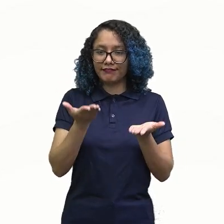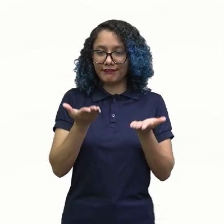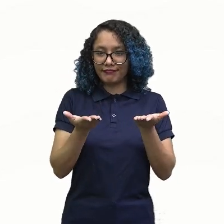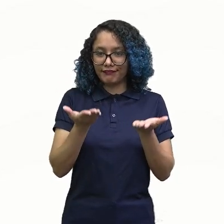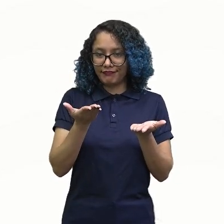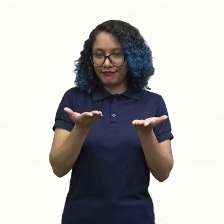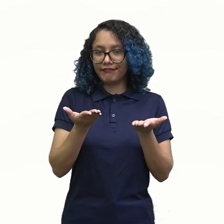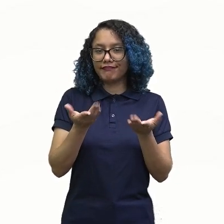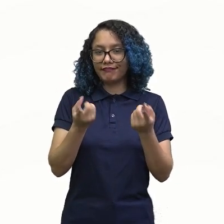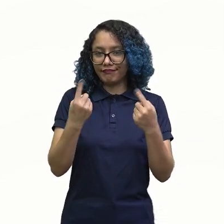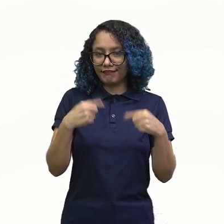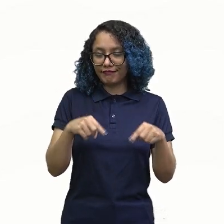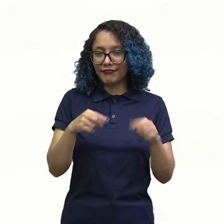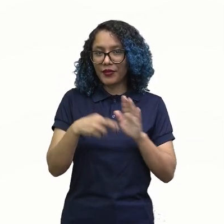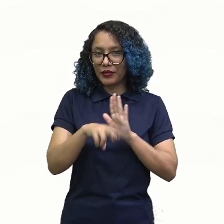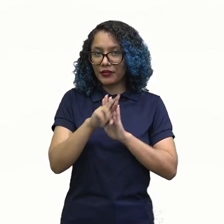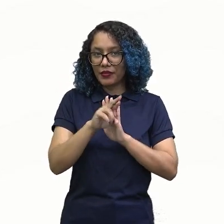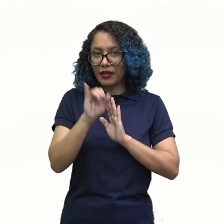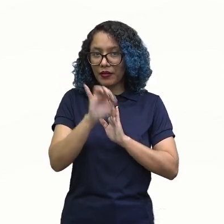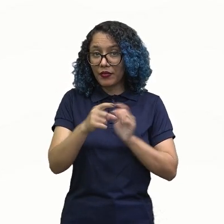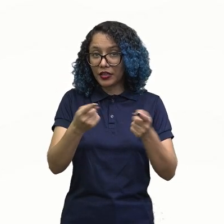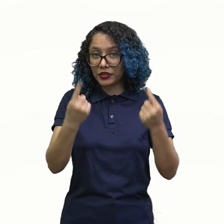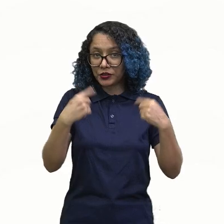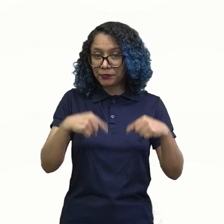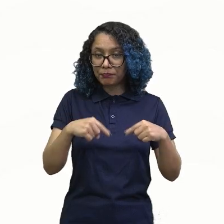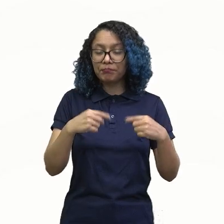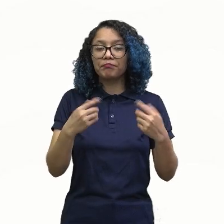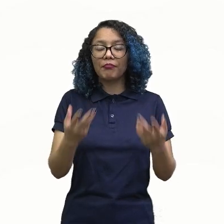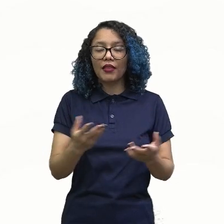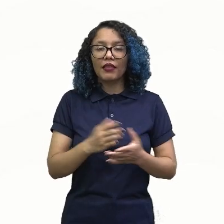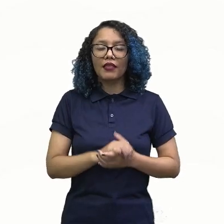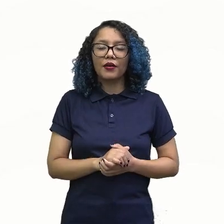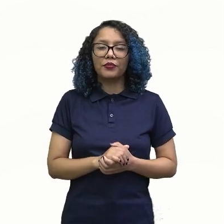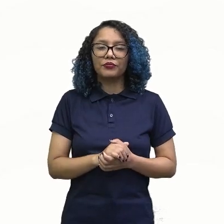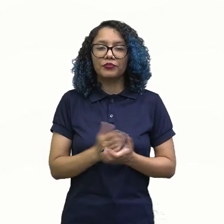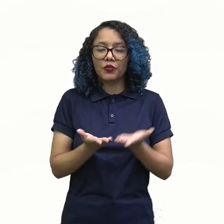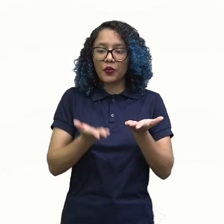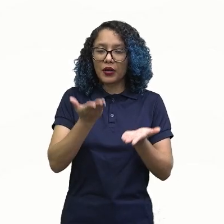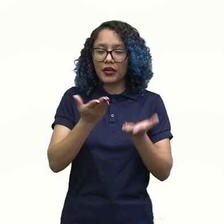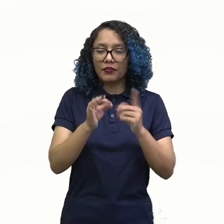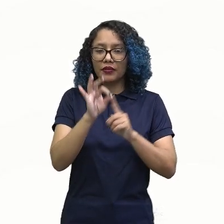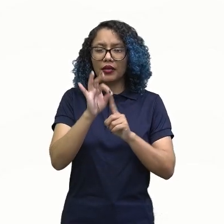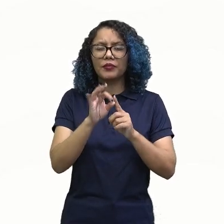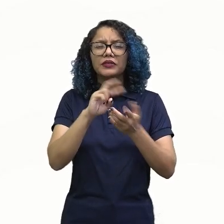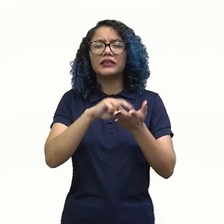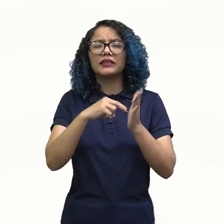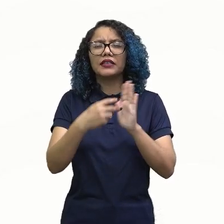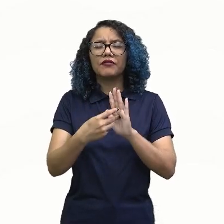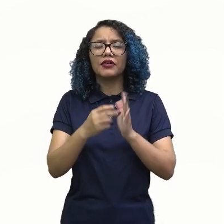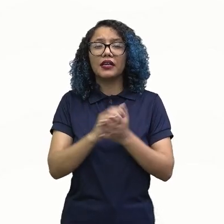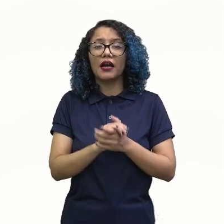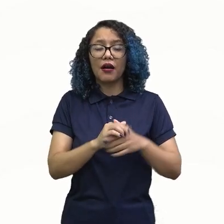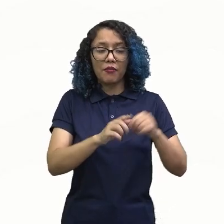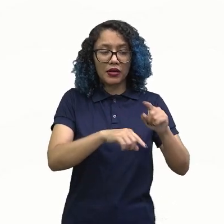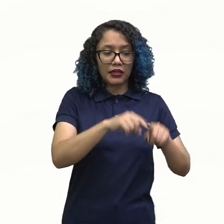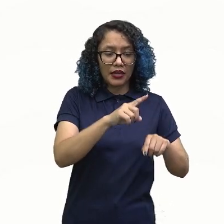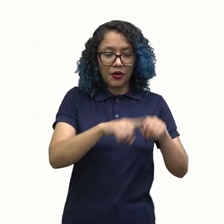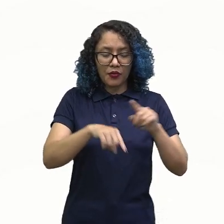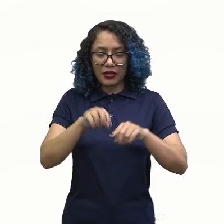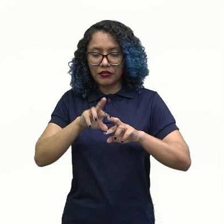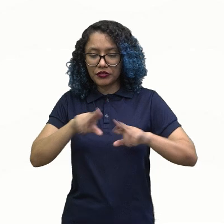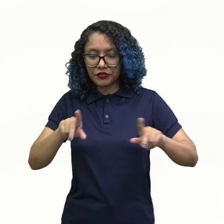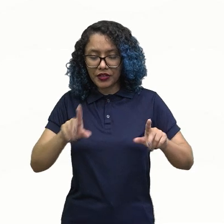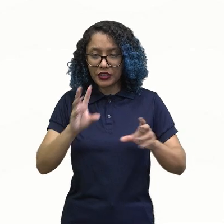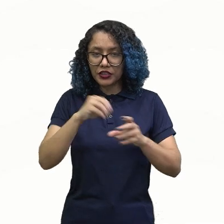o equilíbrio térmico é o quê? É o estado em que diferentes corpos em um mesmo ambiente se